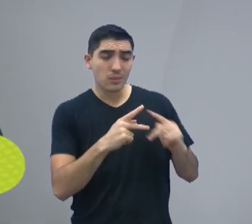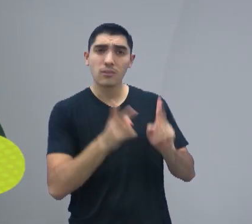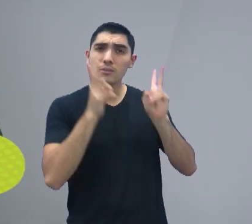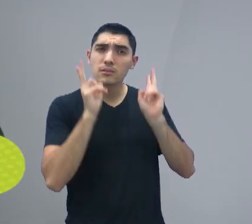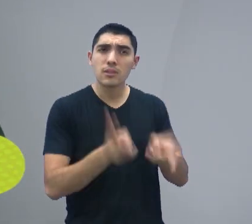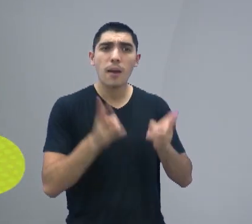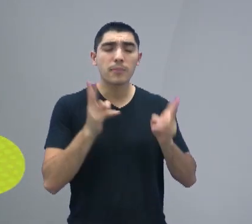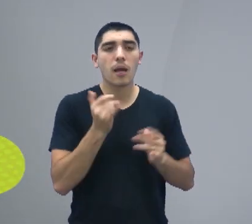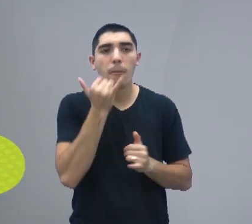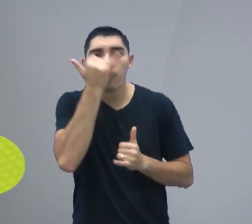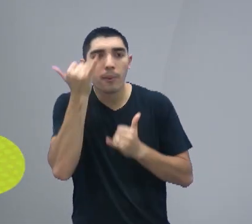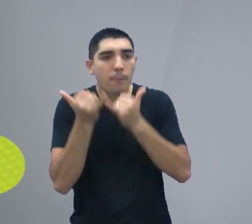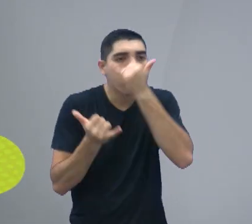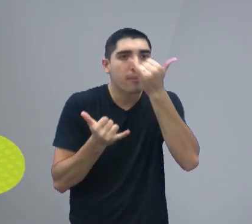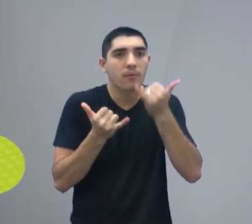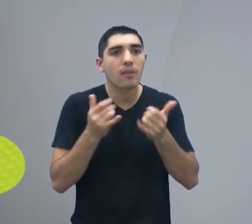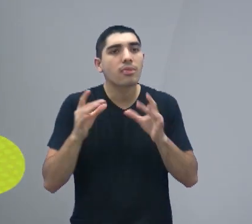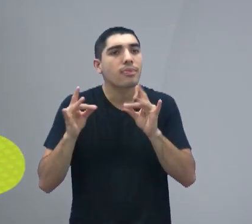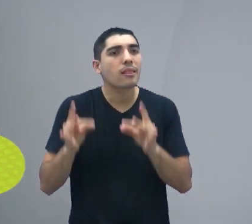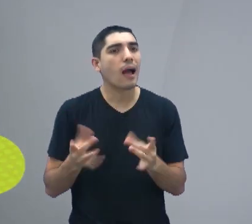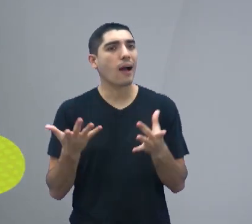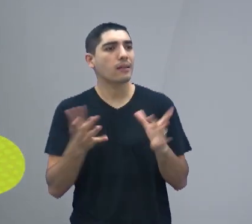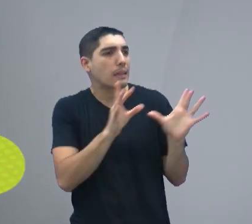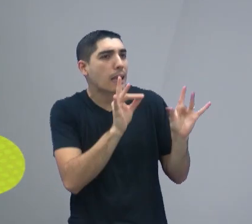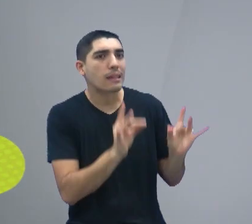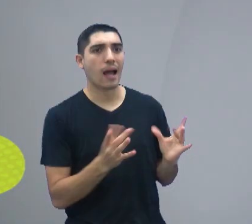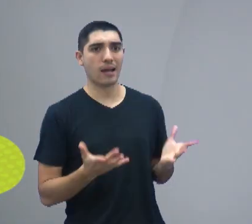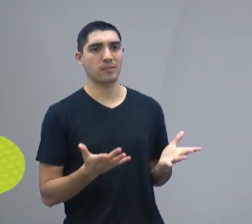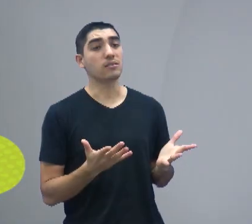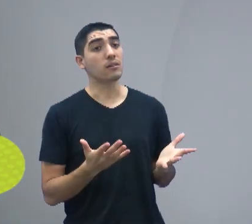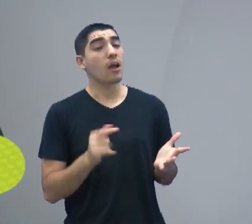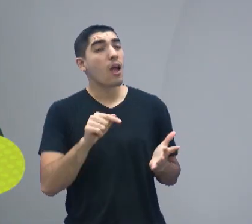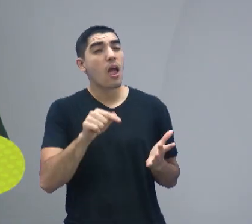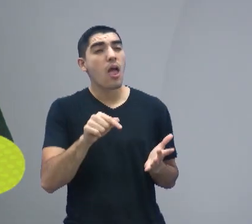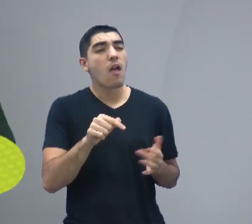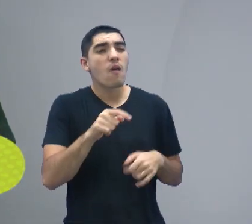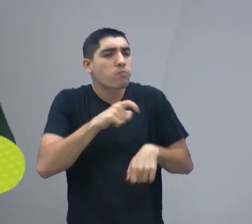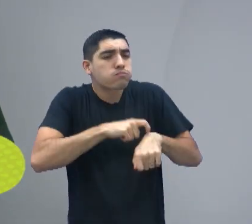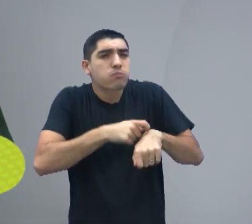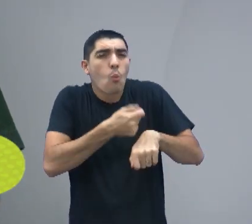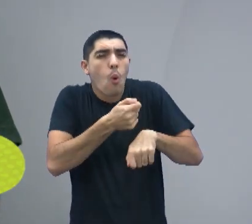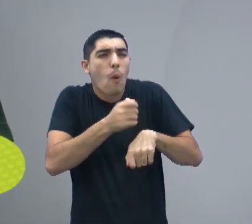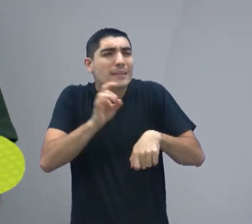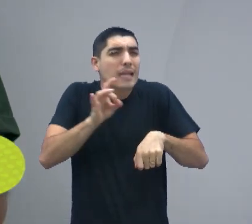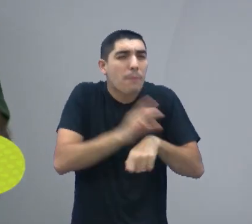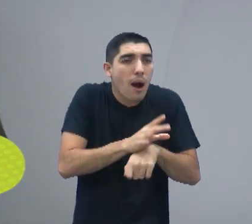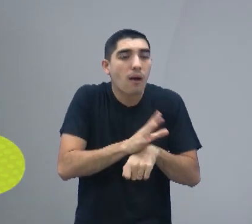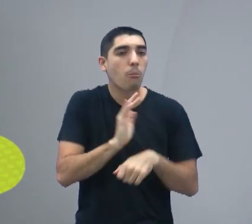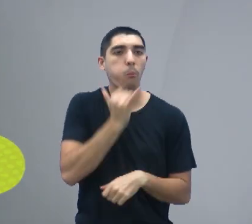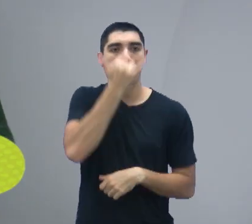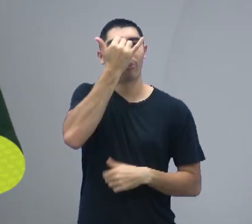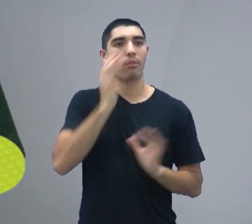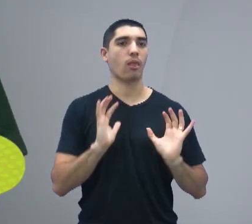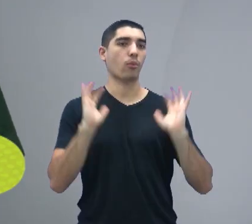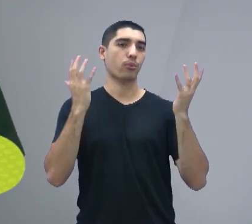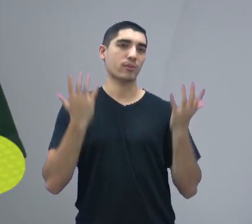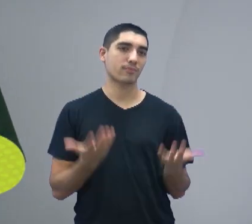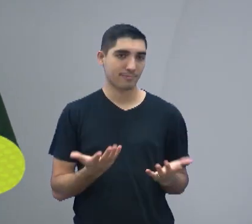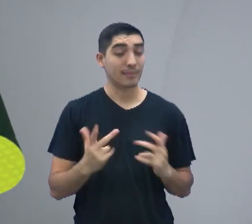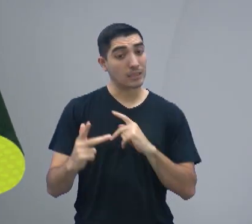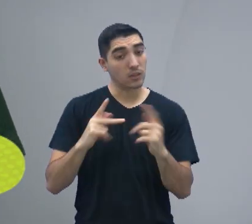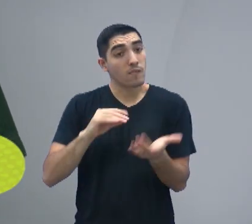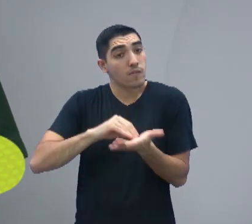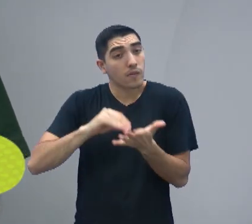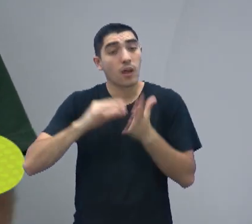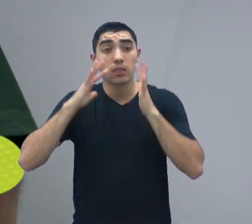nesses detalhes ele tem pecado, né? Sempre ali nos últimos segundos de jogo, é algo que para a fase agora dos playoffs